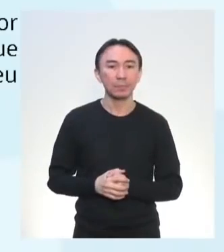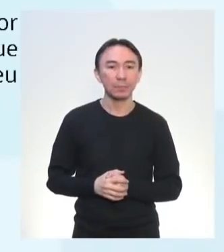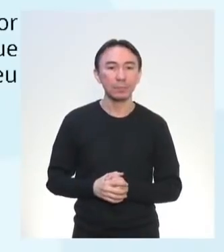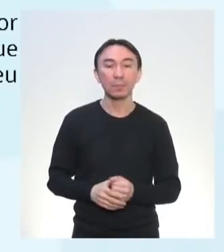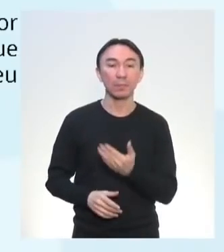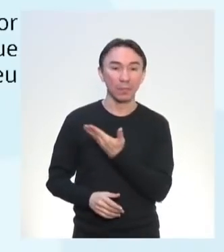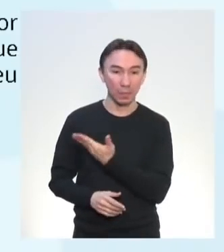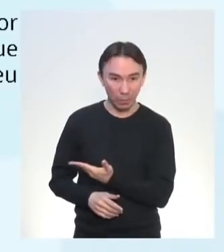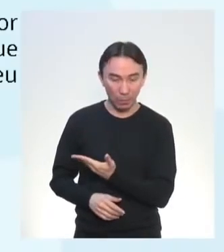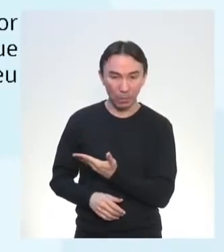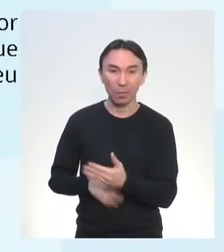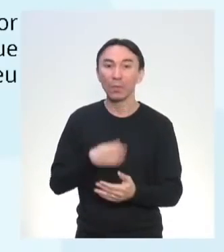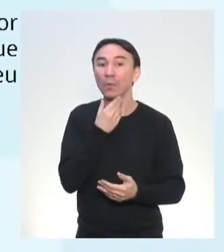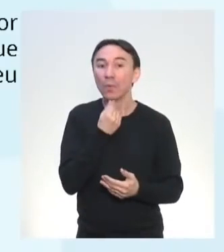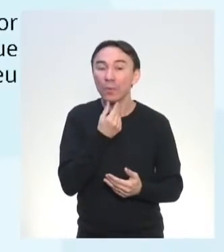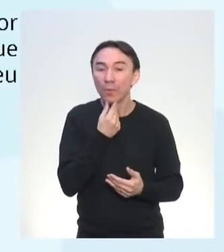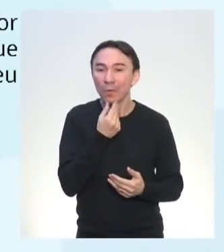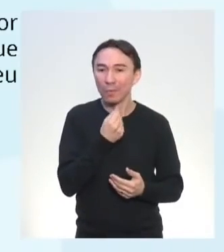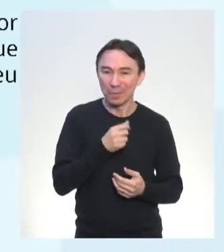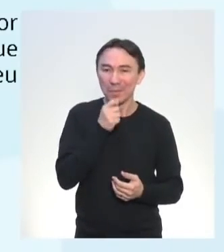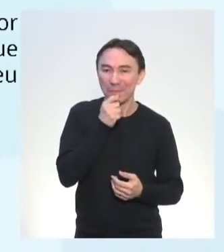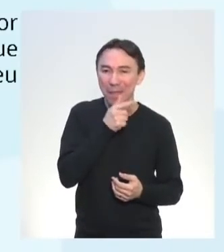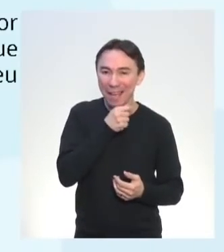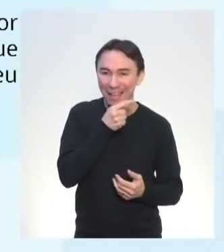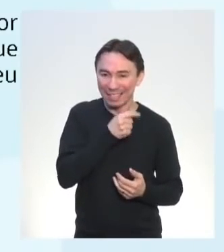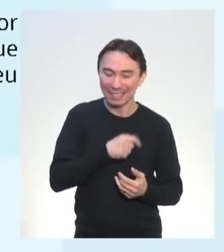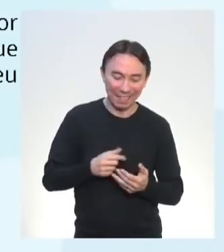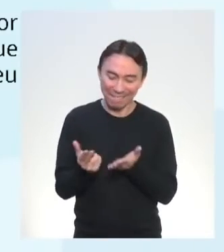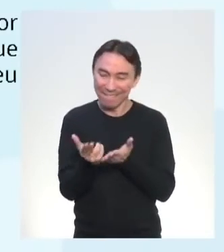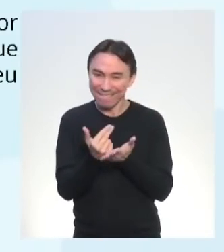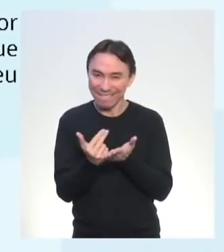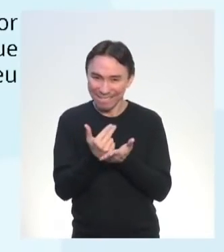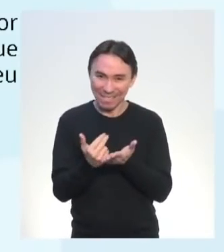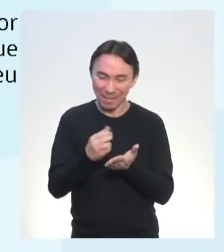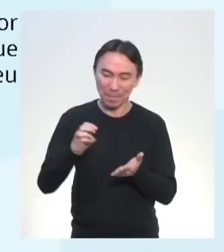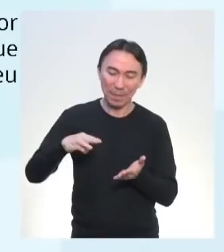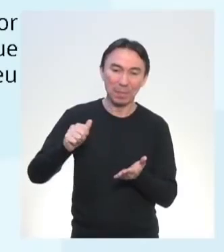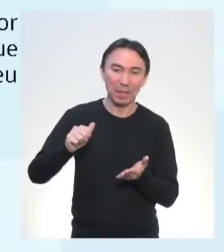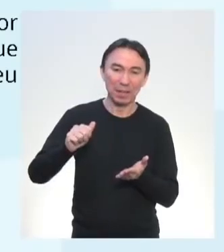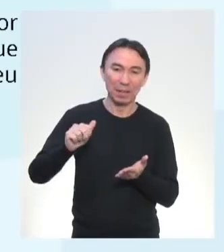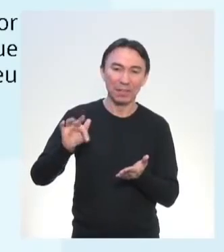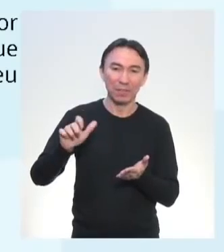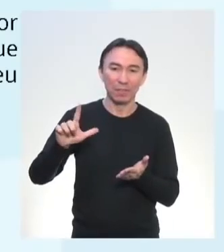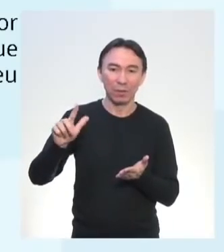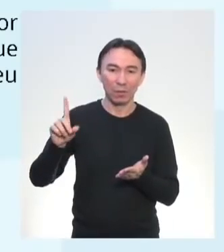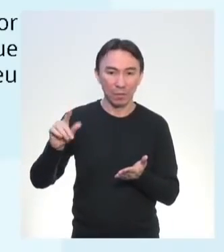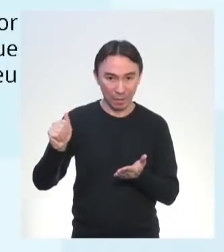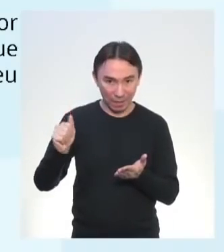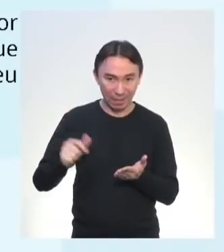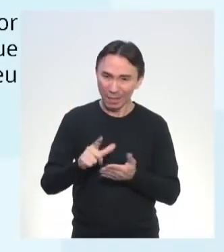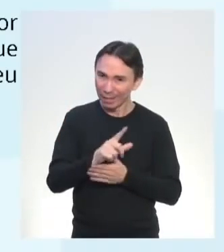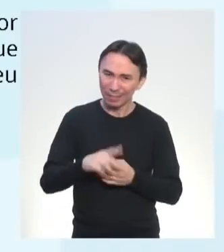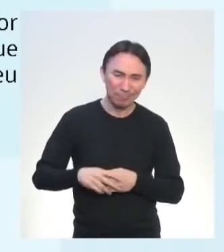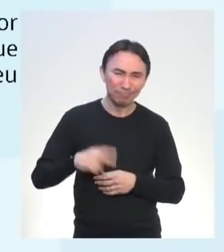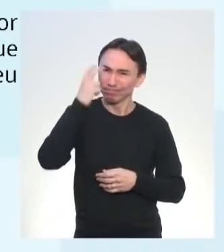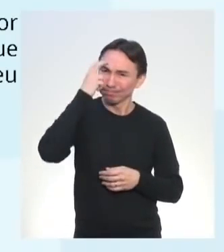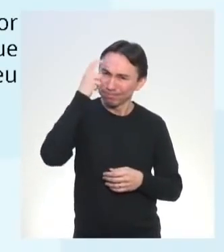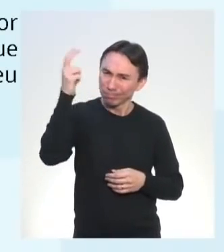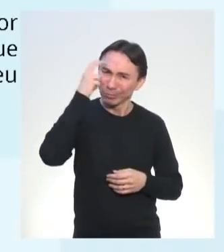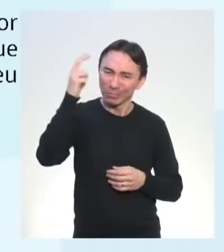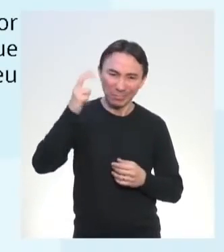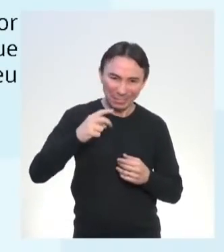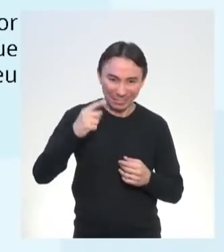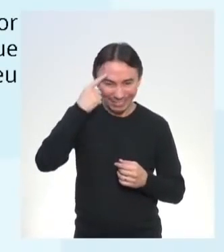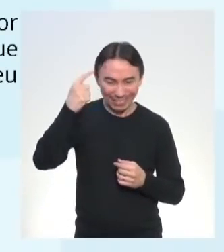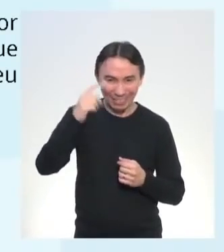gráfico e cartunista argentino Quino, criador da personagem Mafalda, a garota inteligente que transcendeu fronteiras, morreu aos